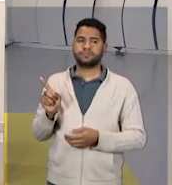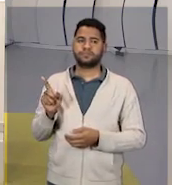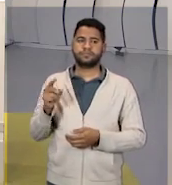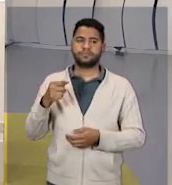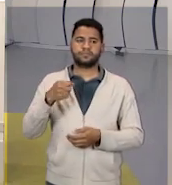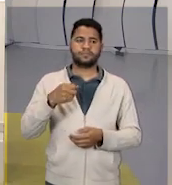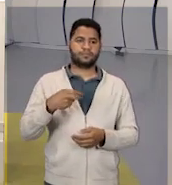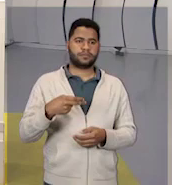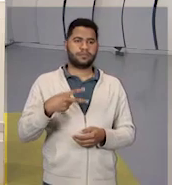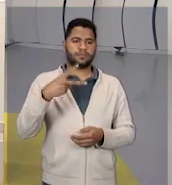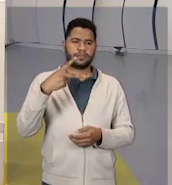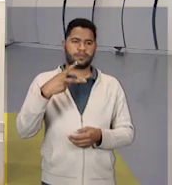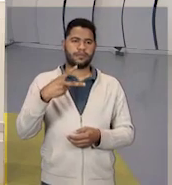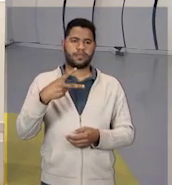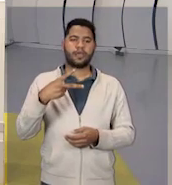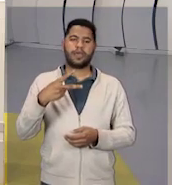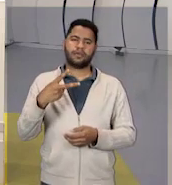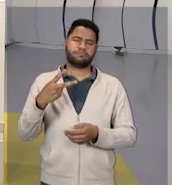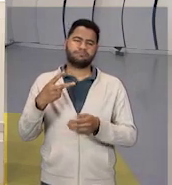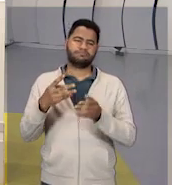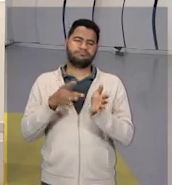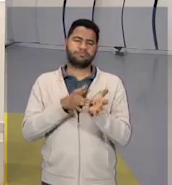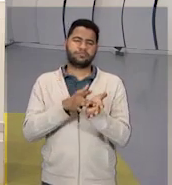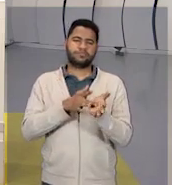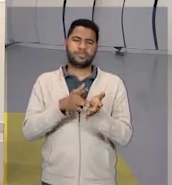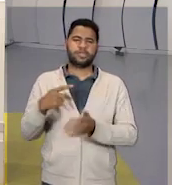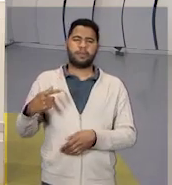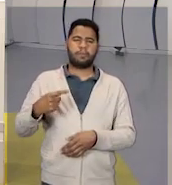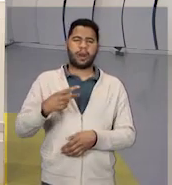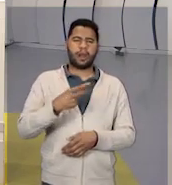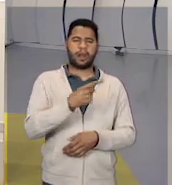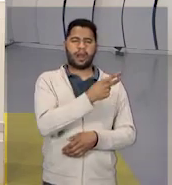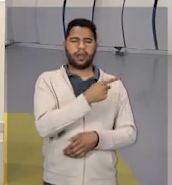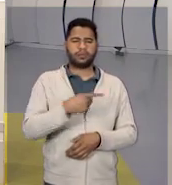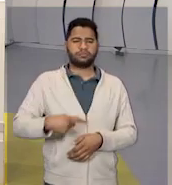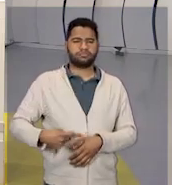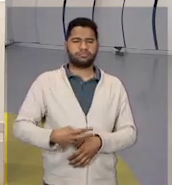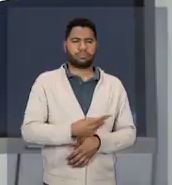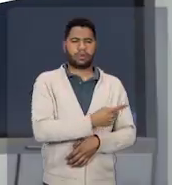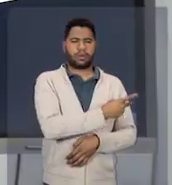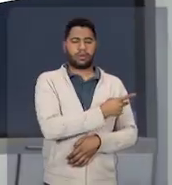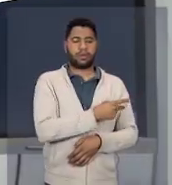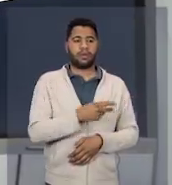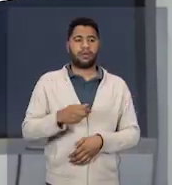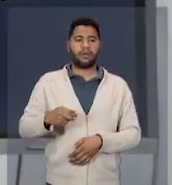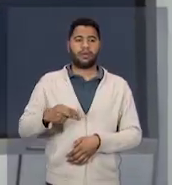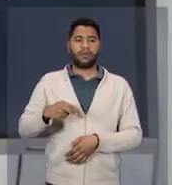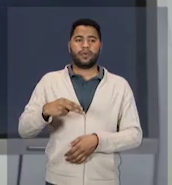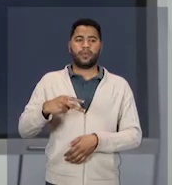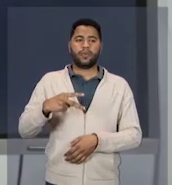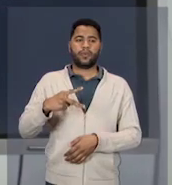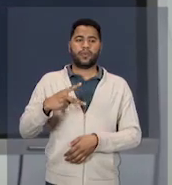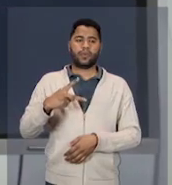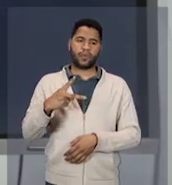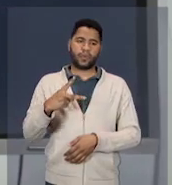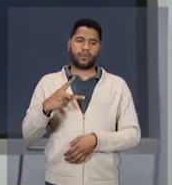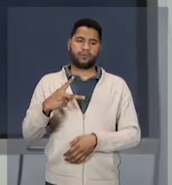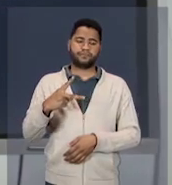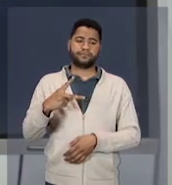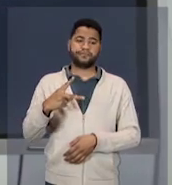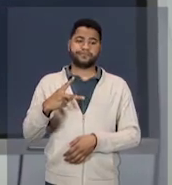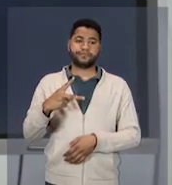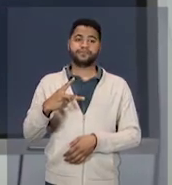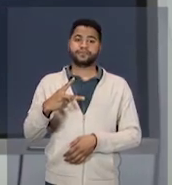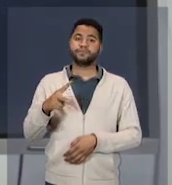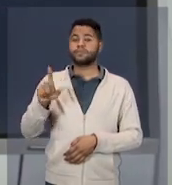conta que vai até o infinito, né? Não tem uma coisa tão grande, é isso aqui, ó, você vai abrindo, ó, você vai distanciando elas. Então,